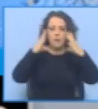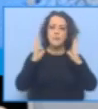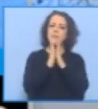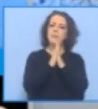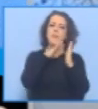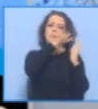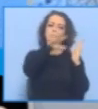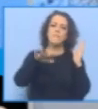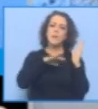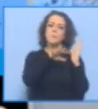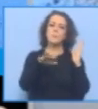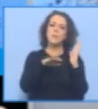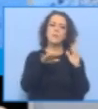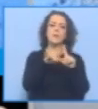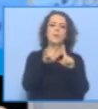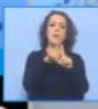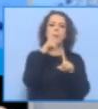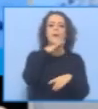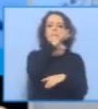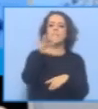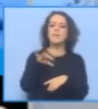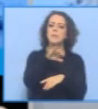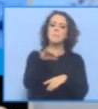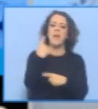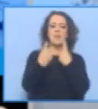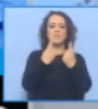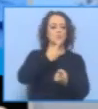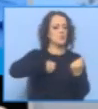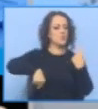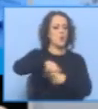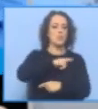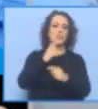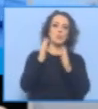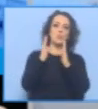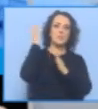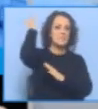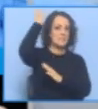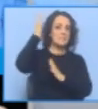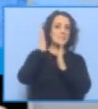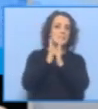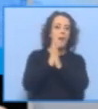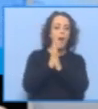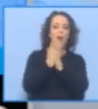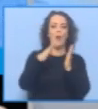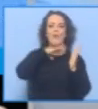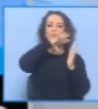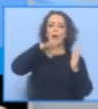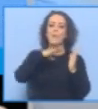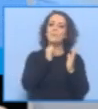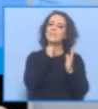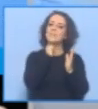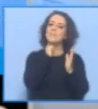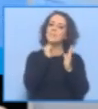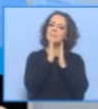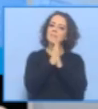uma família assim na estratosfera, não é? Que às vezes colocamos a Sagrada Família, os santos em geral, mas como gente